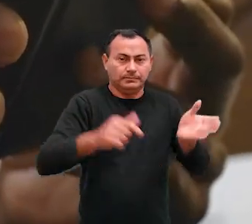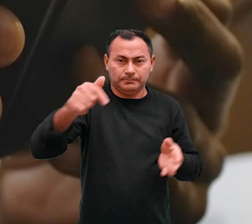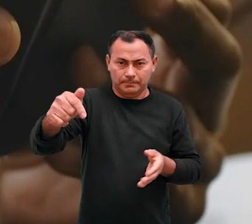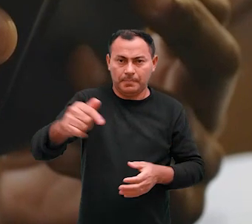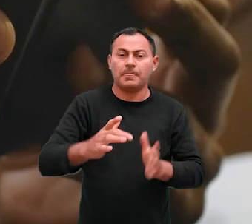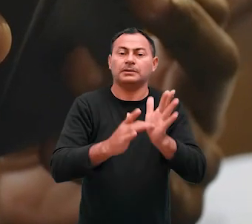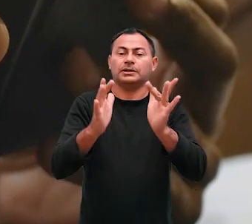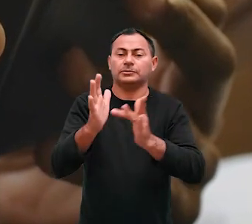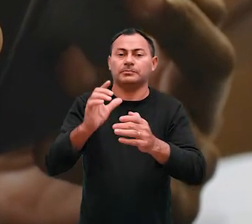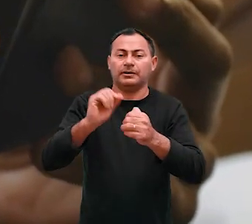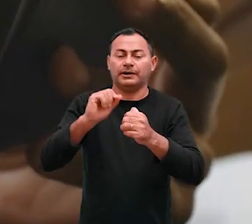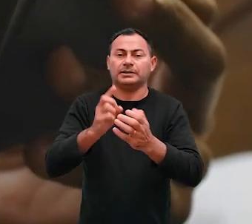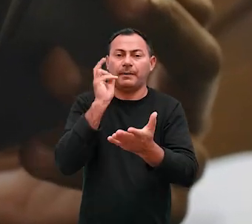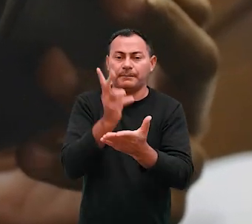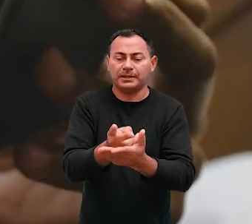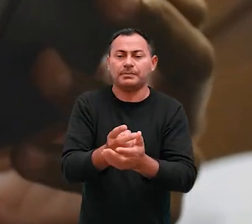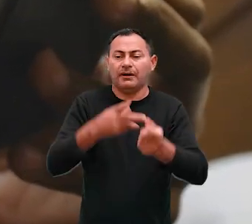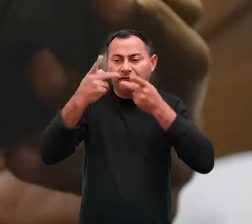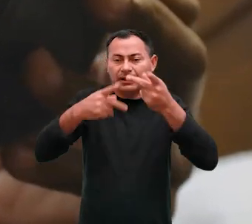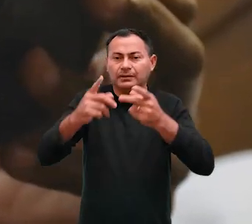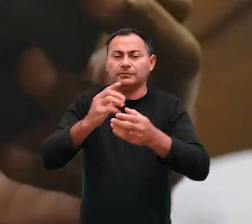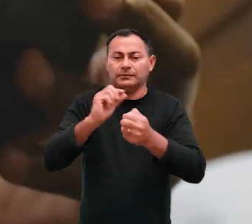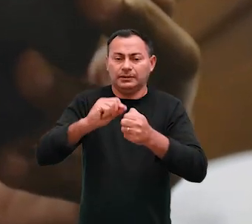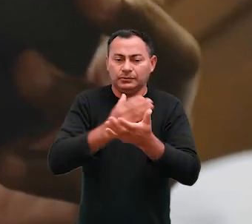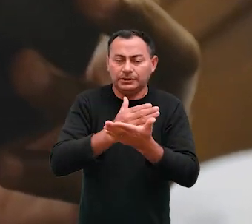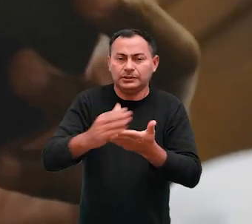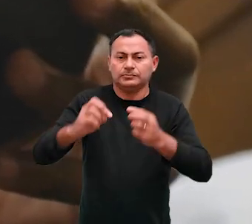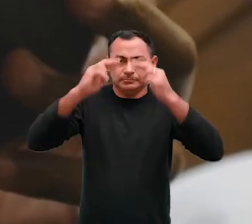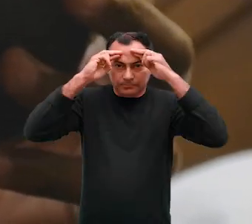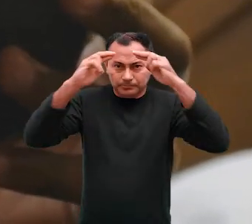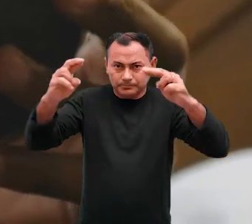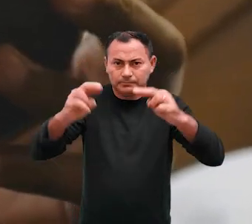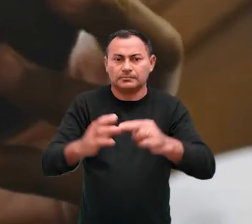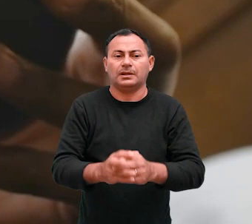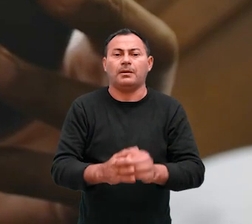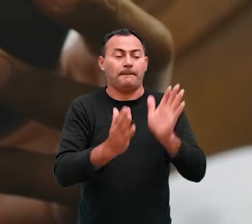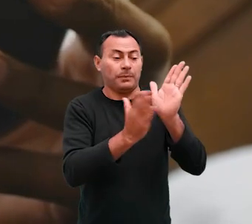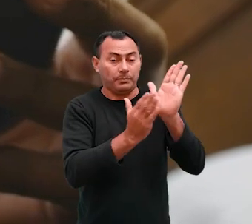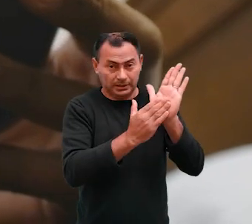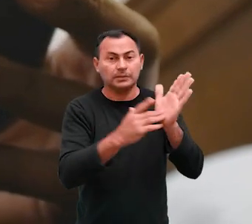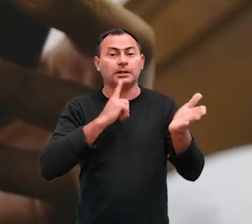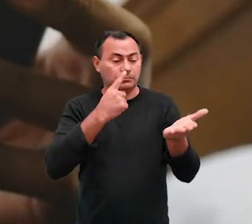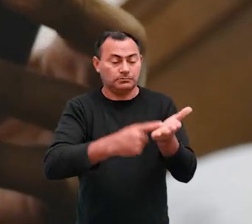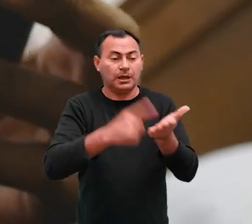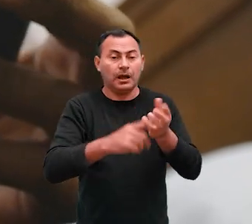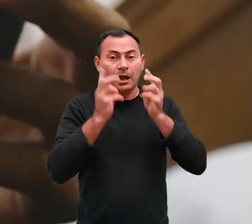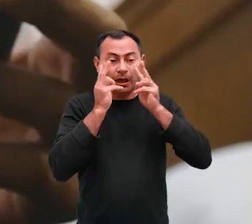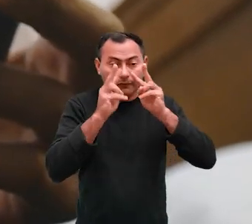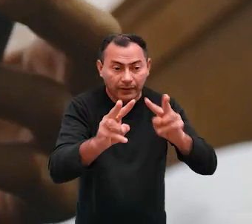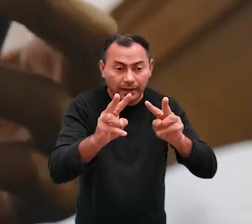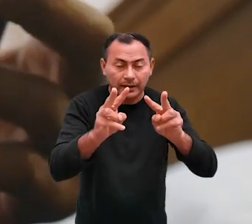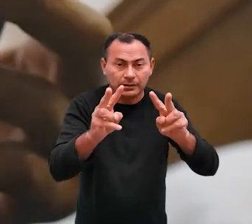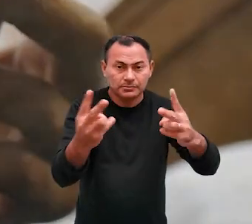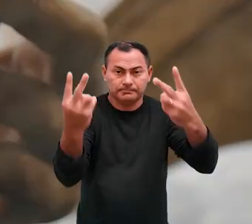7, Jesus faz a mesma exortação que fez no início do retiro. Comprometa-se a olhar